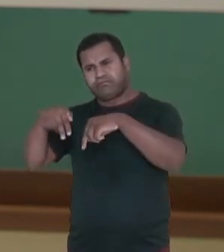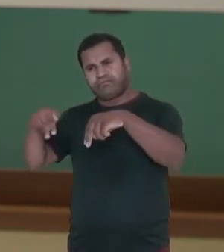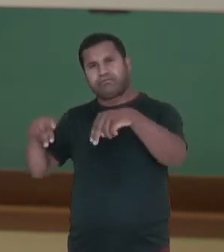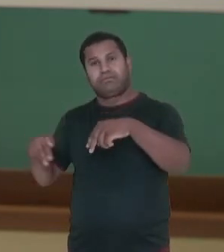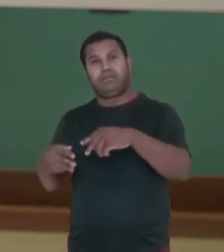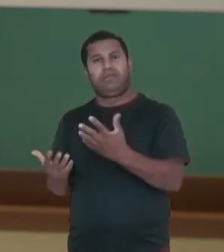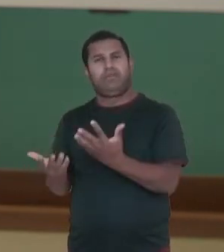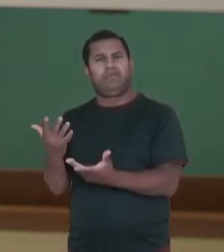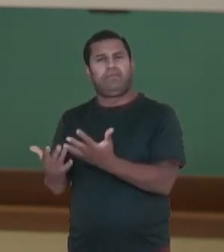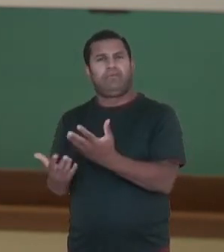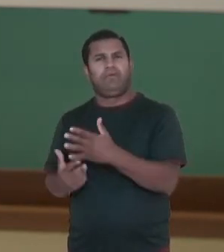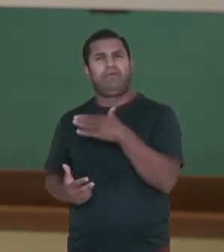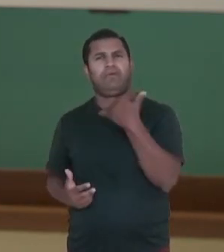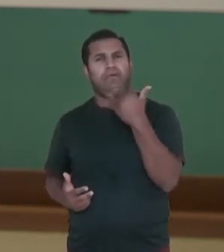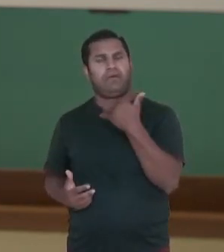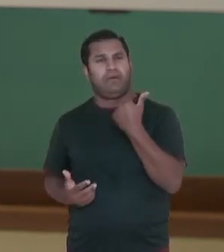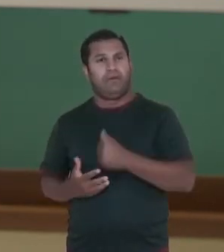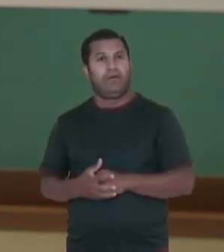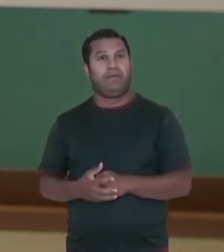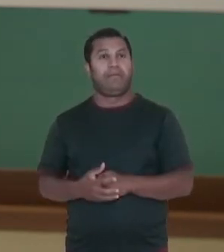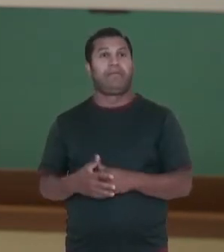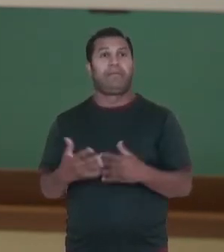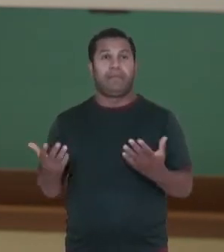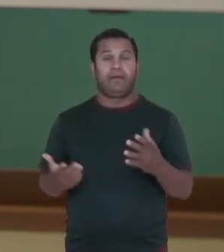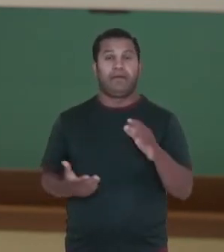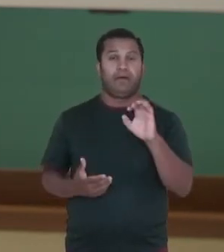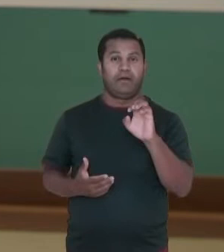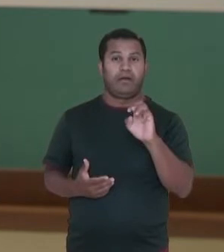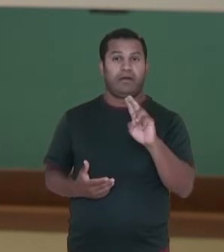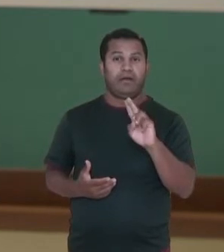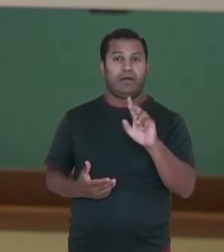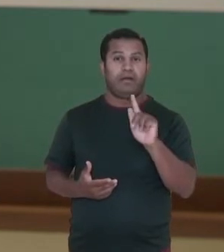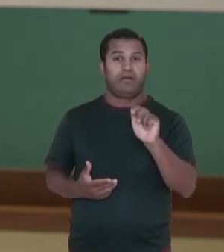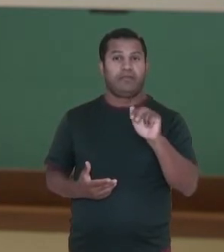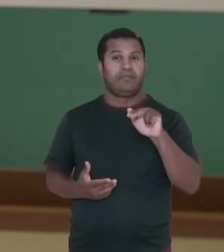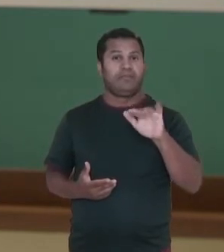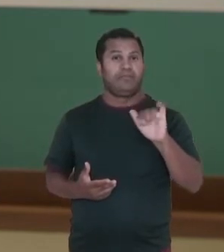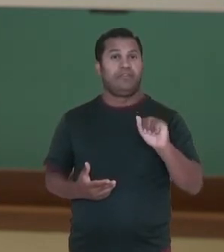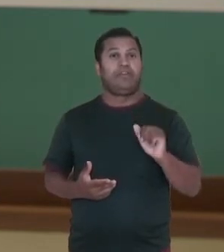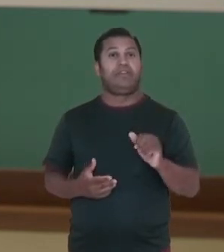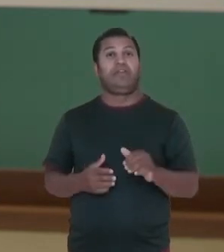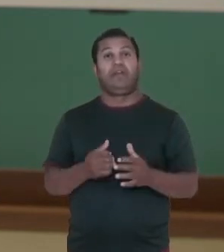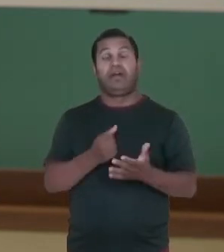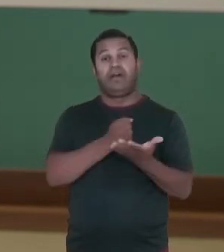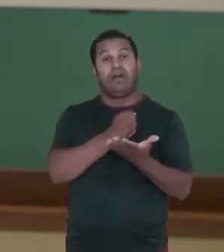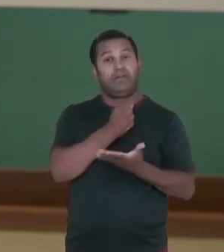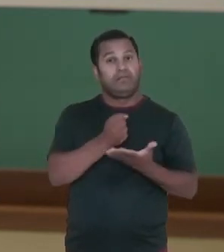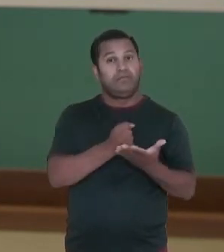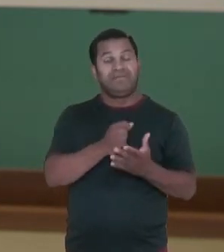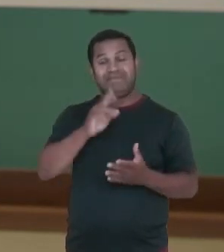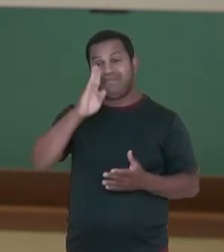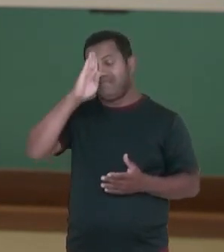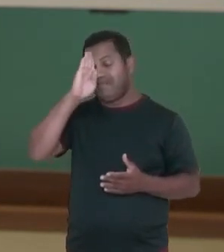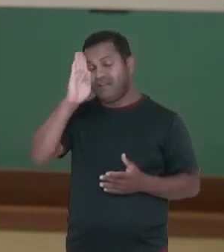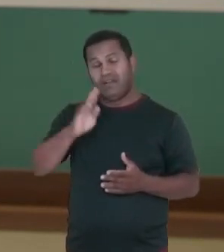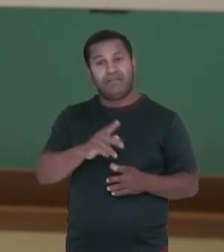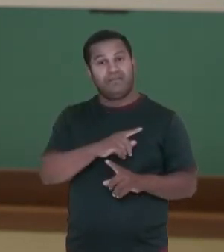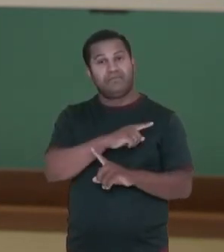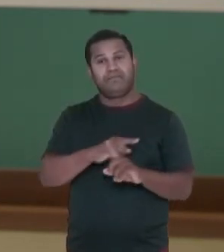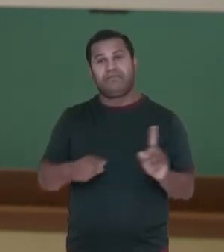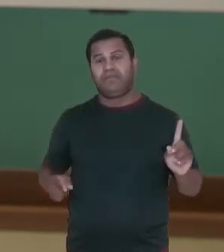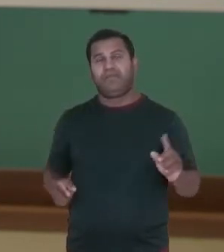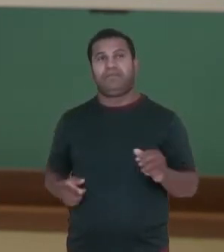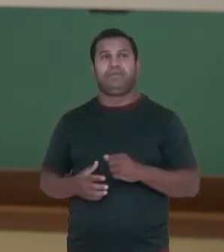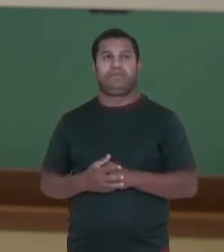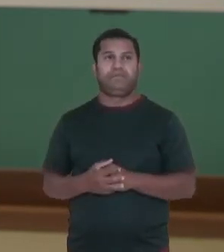a eugenia ela é um princípio da bioética, né? Um dilema. O